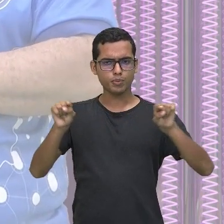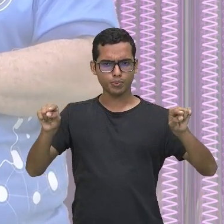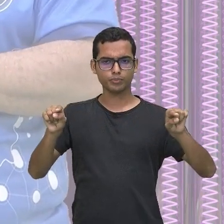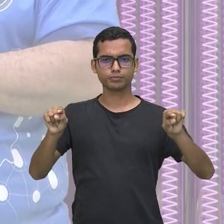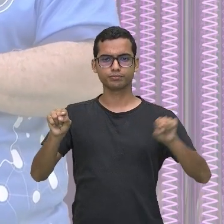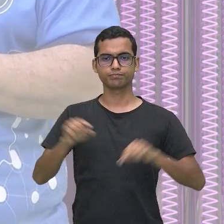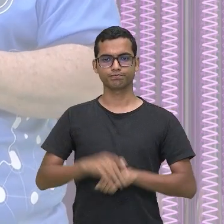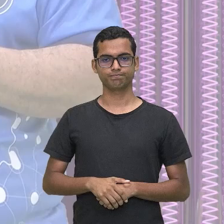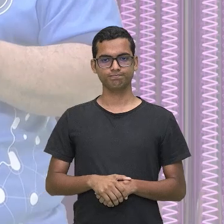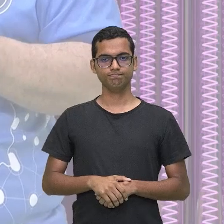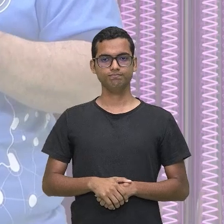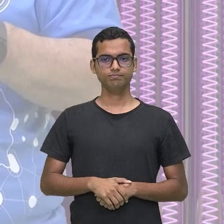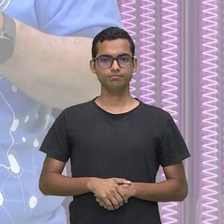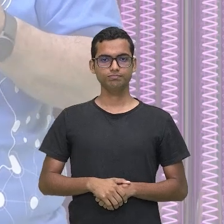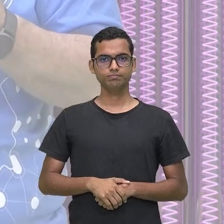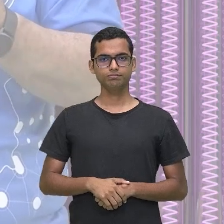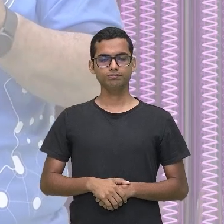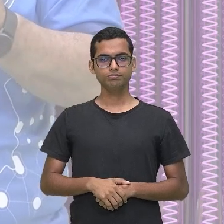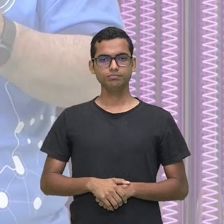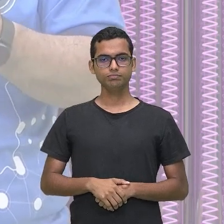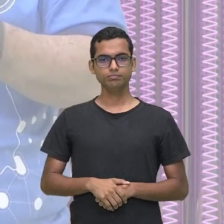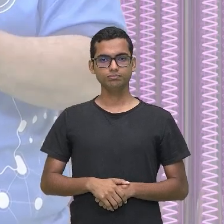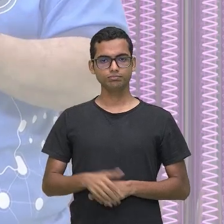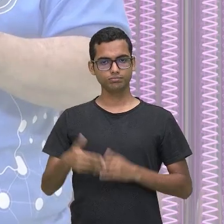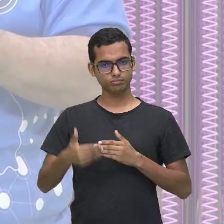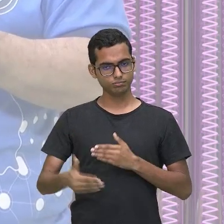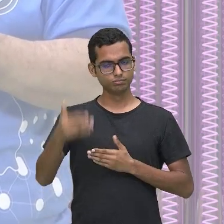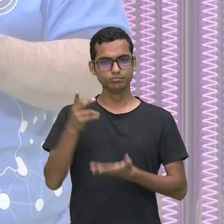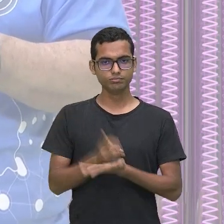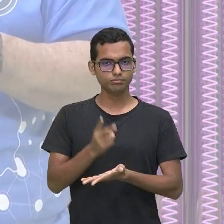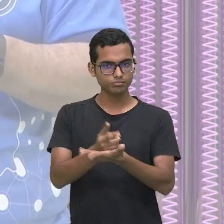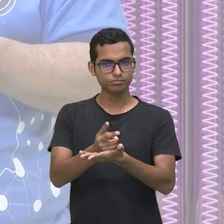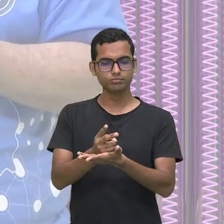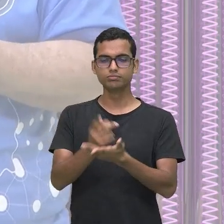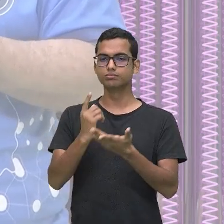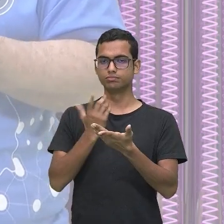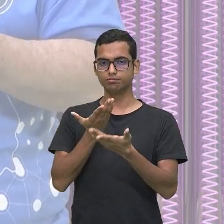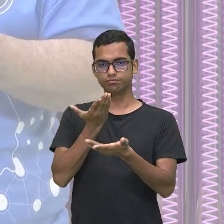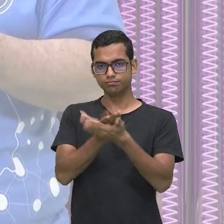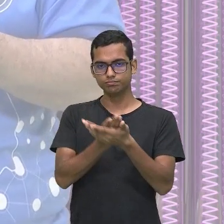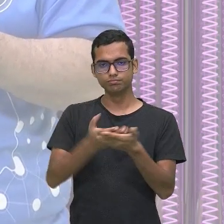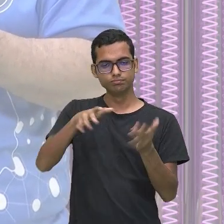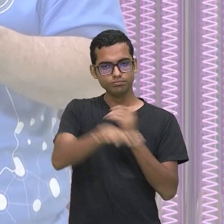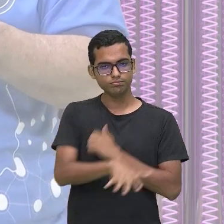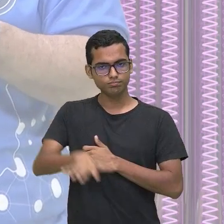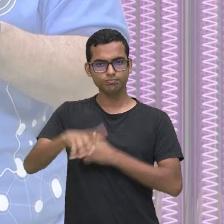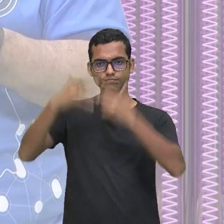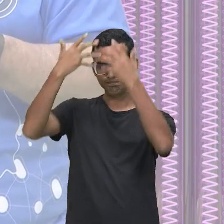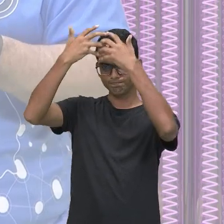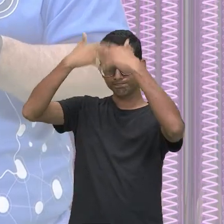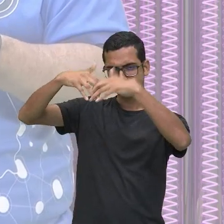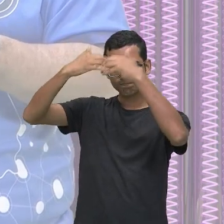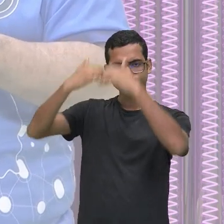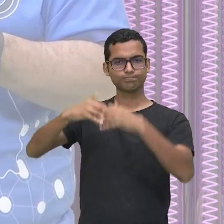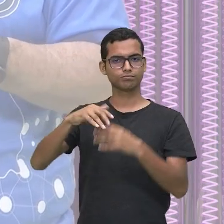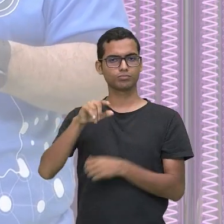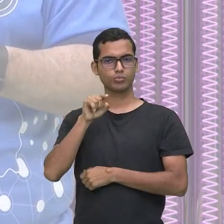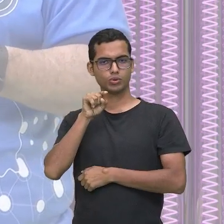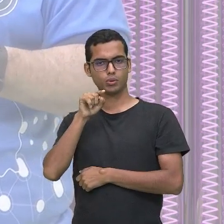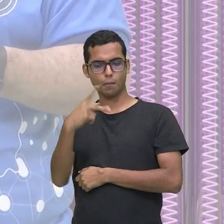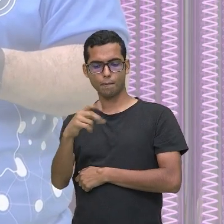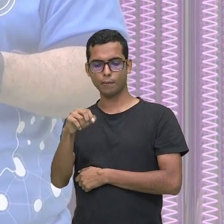beleza? Bom, vamos avançar porque nós estamos tratando aqui, dos elementos da noção primitiva de ponto, que você já